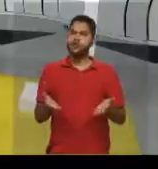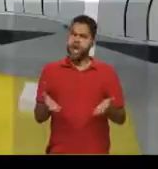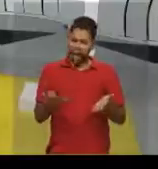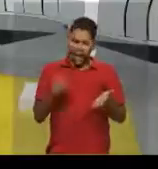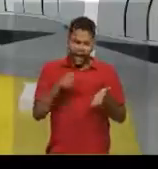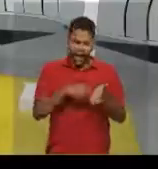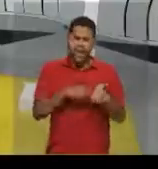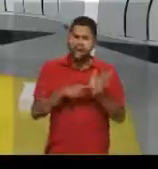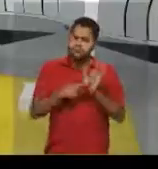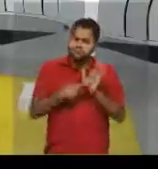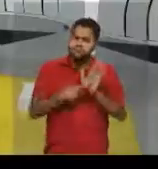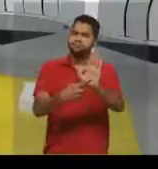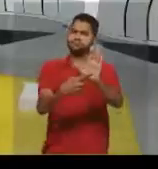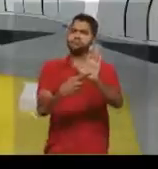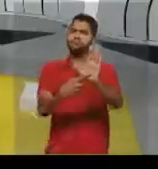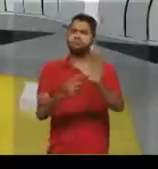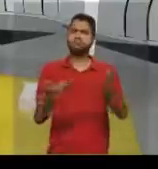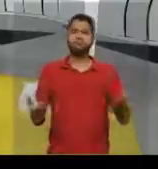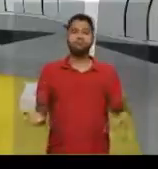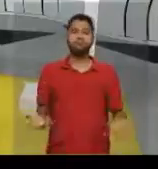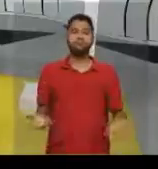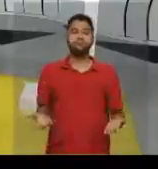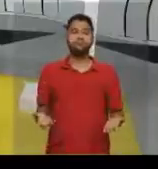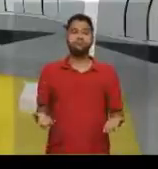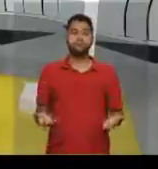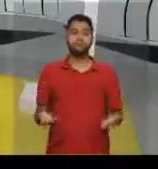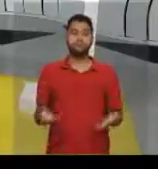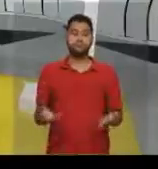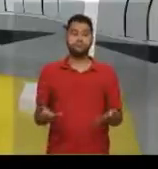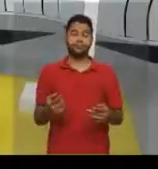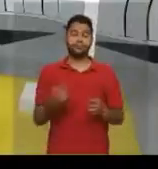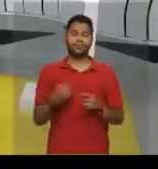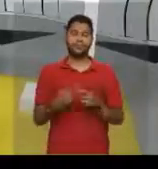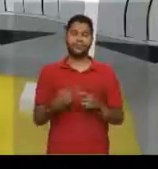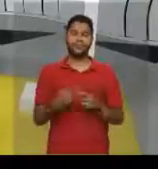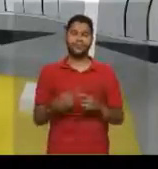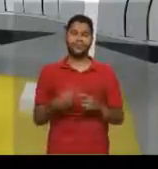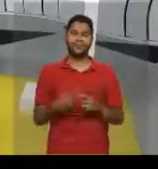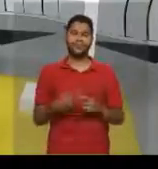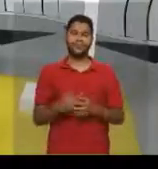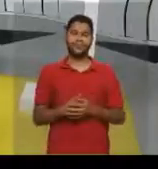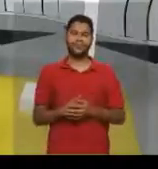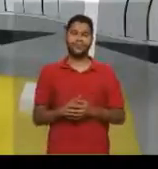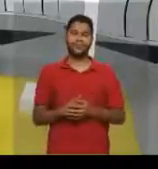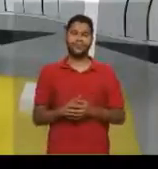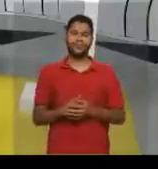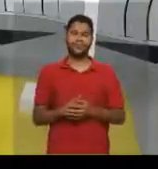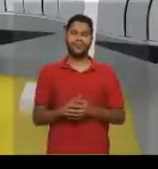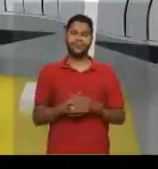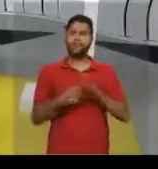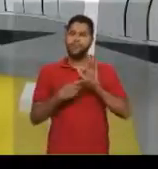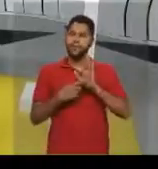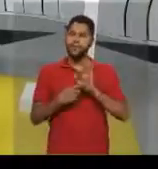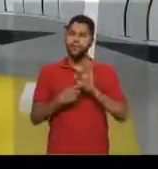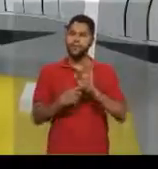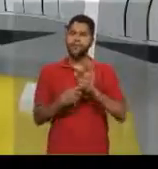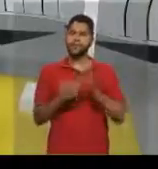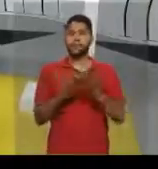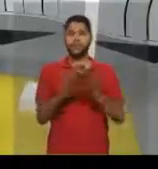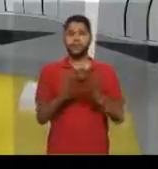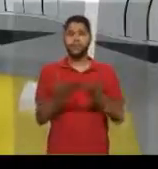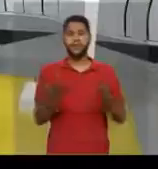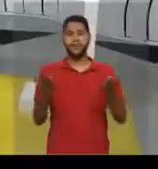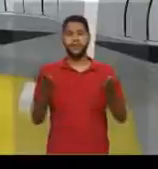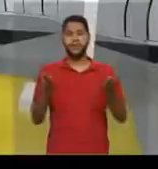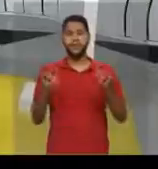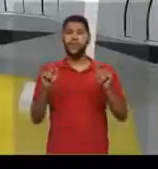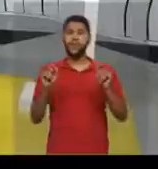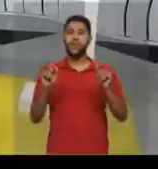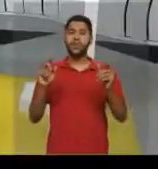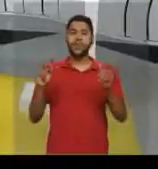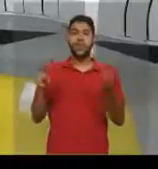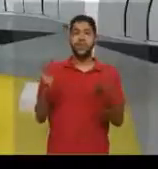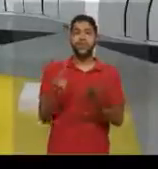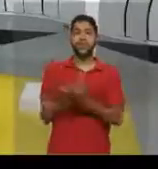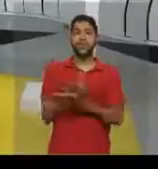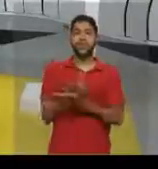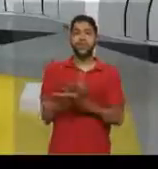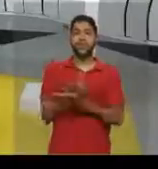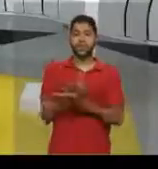é isso que está acontecendo. Mesmo porque ele vai mostrar para você o que está acontecendo